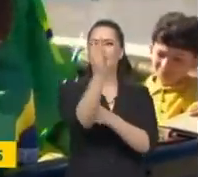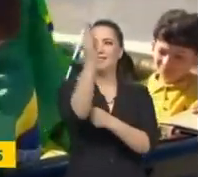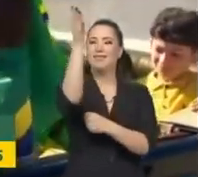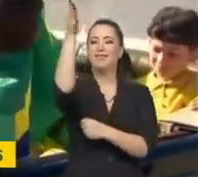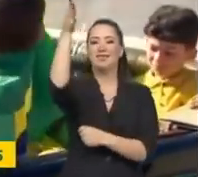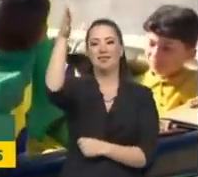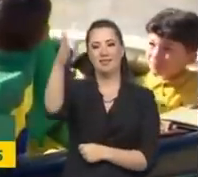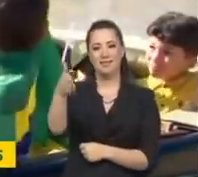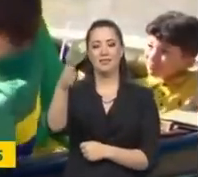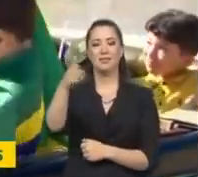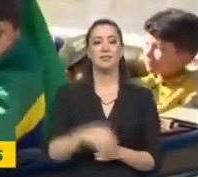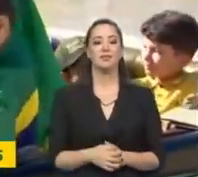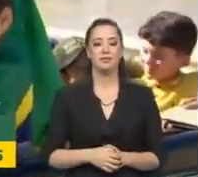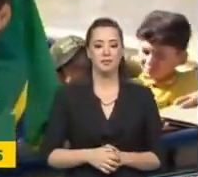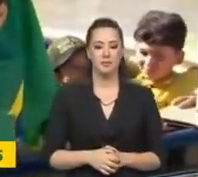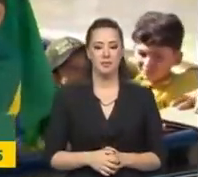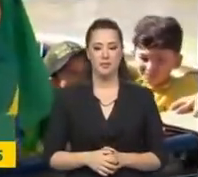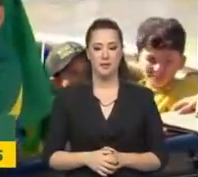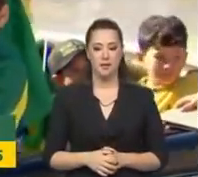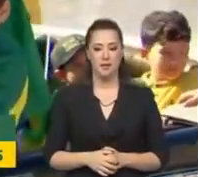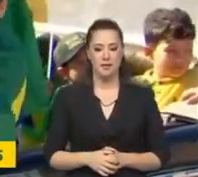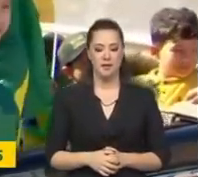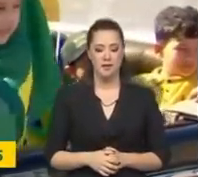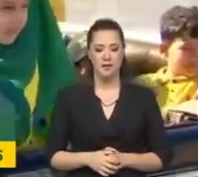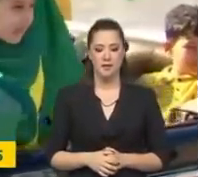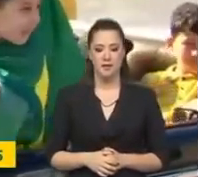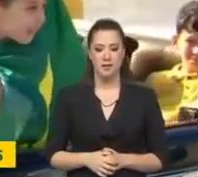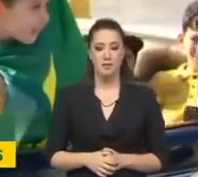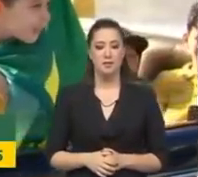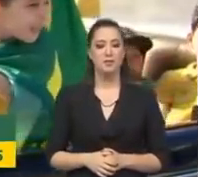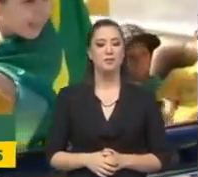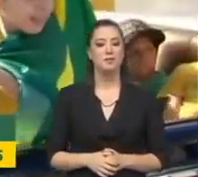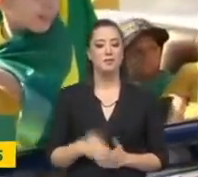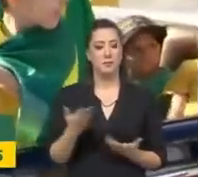dúvida, hoje, né, Renatinha, se o presidente vai cumprimentar, Paulo, o público.